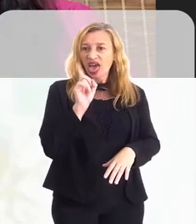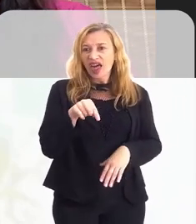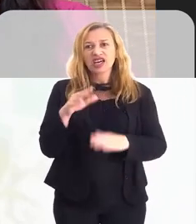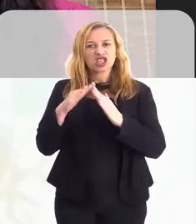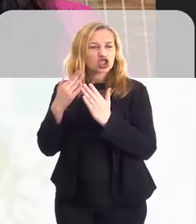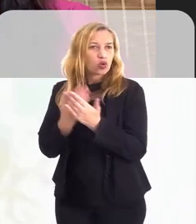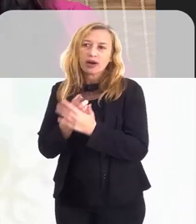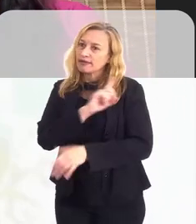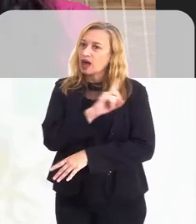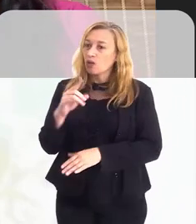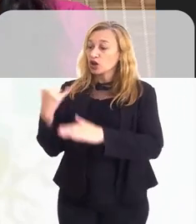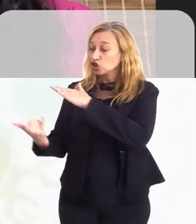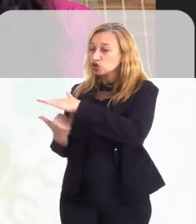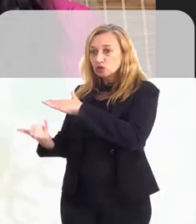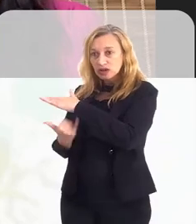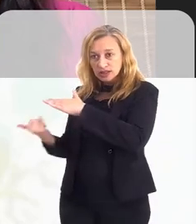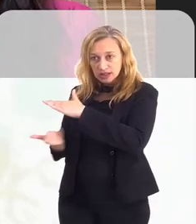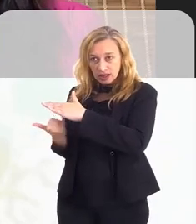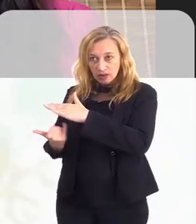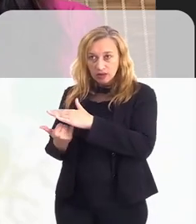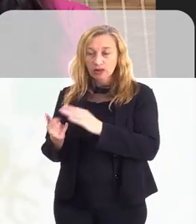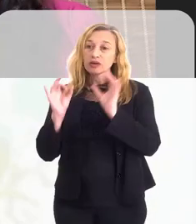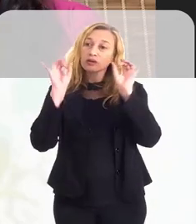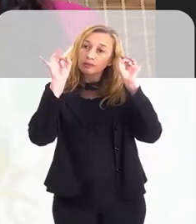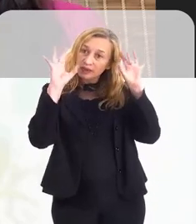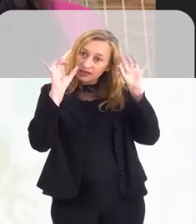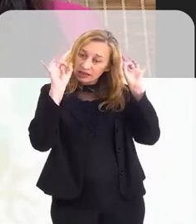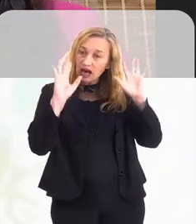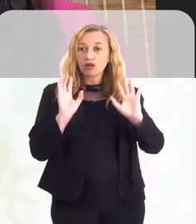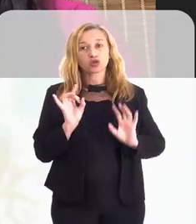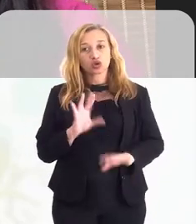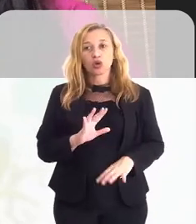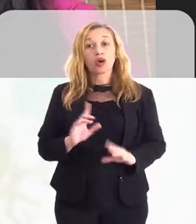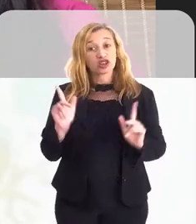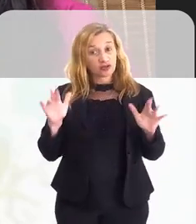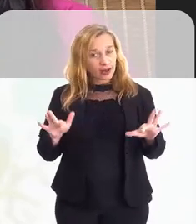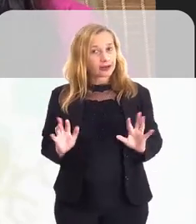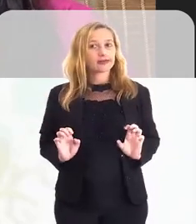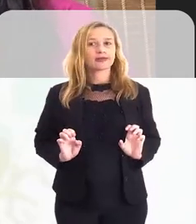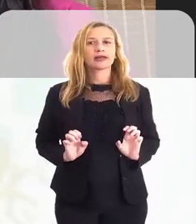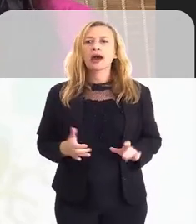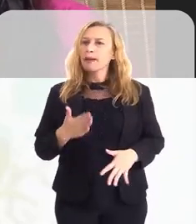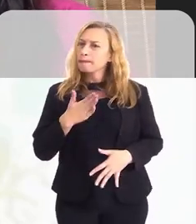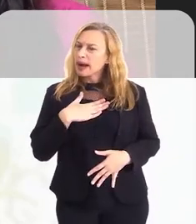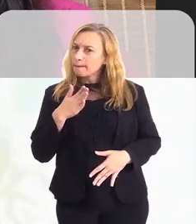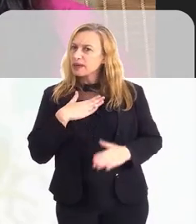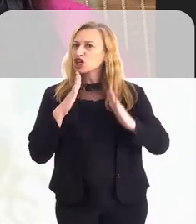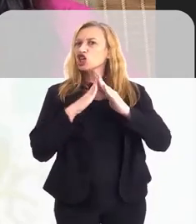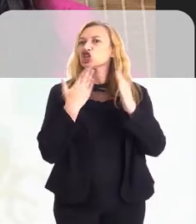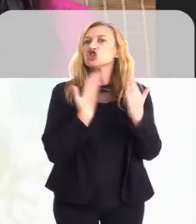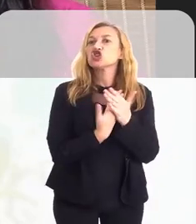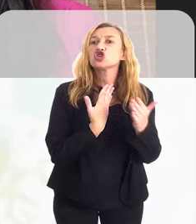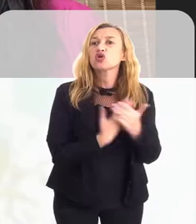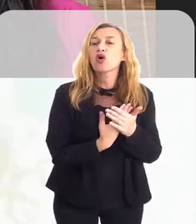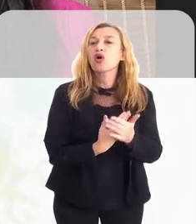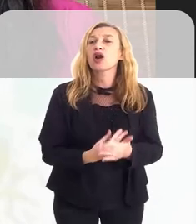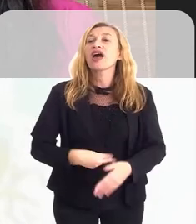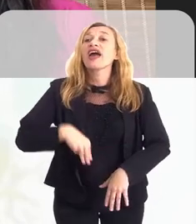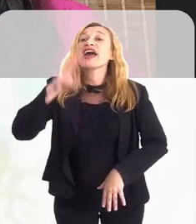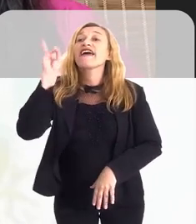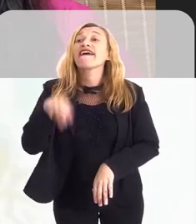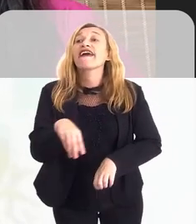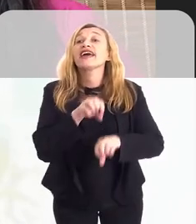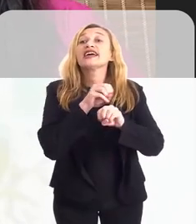instituição especializada. Aí já tem uma diferença. Mas elas se autodenominam escola. Para mim, escola, Dani, é